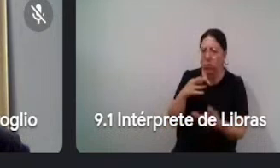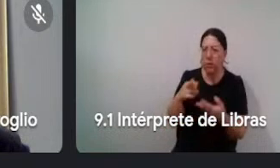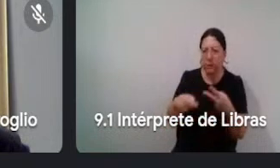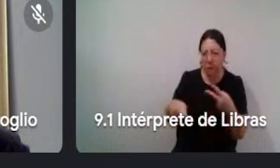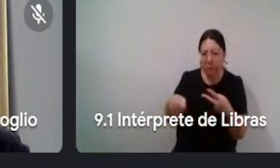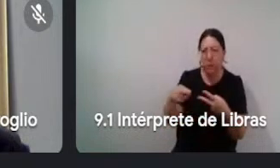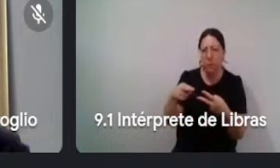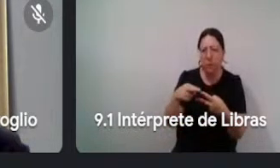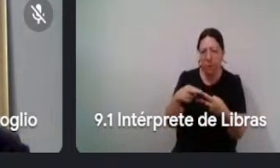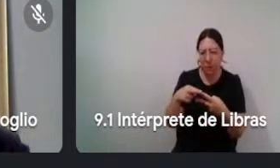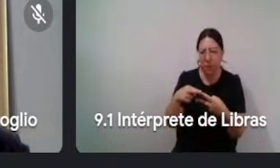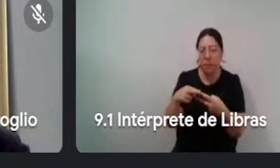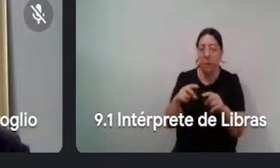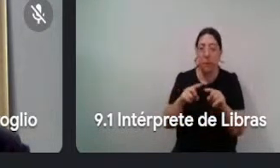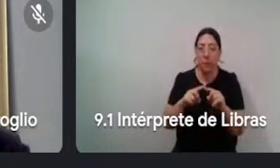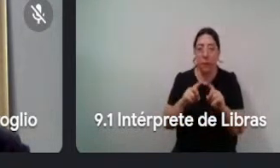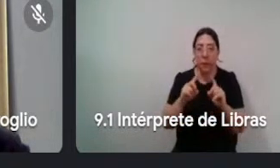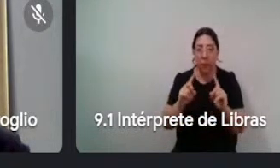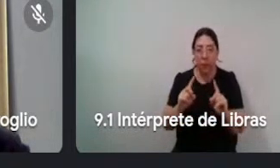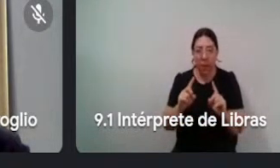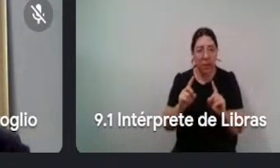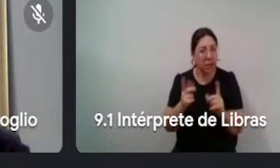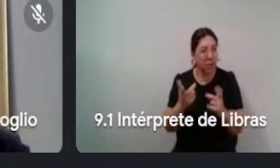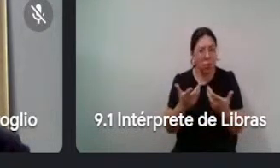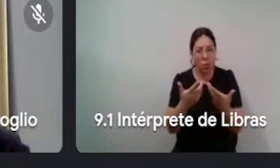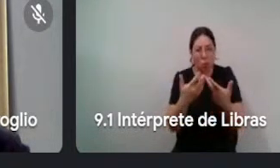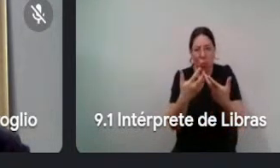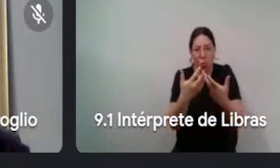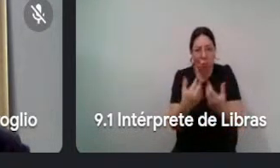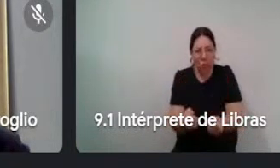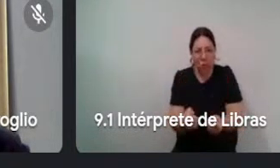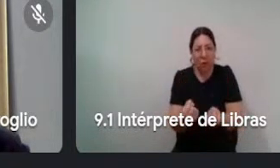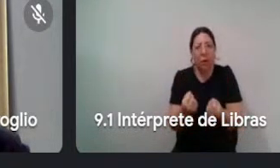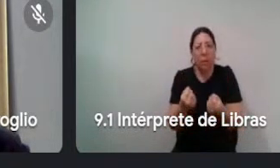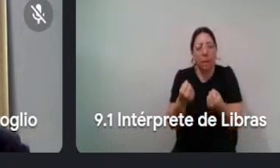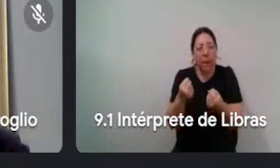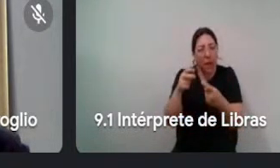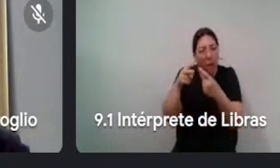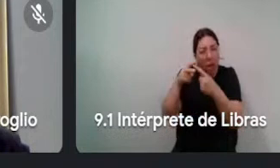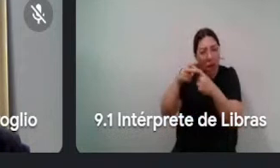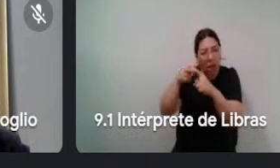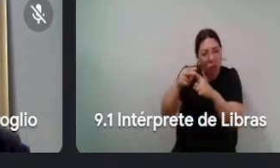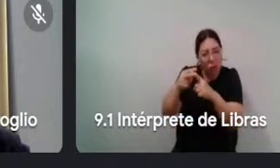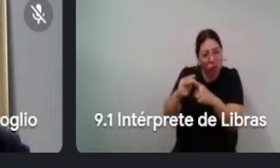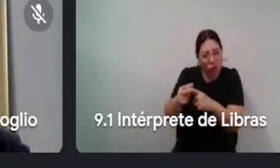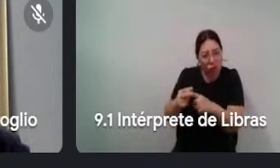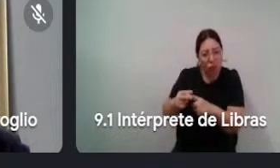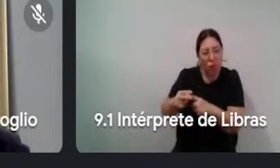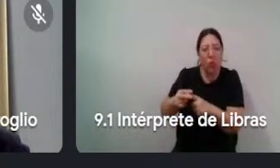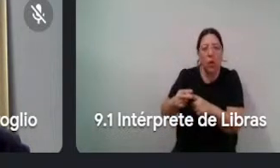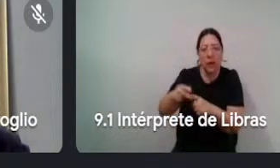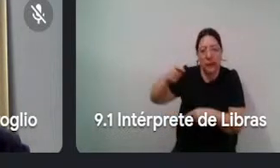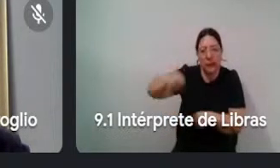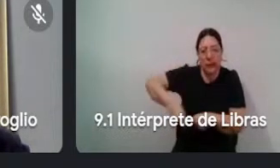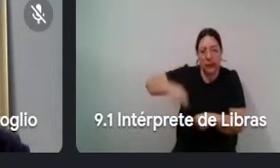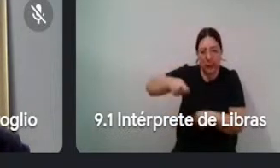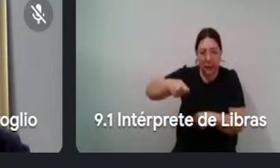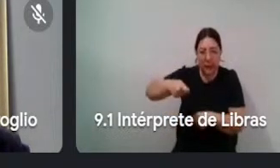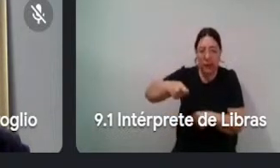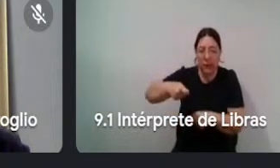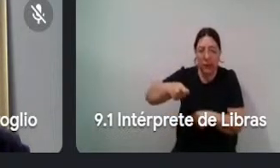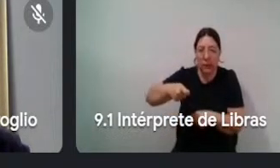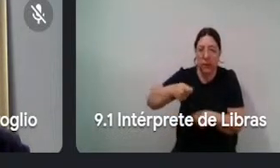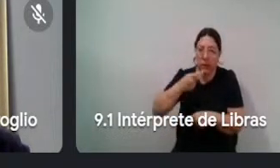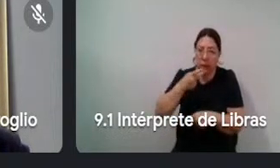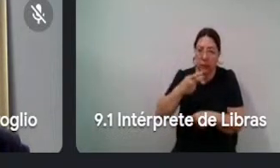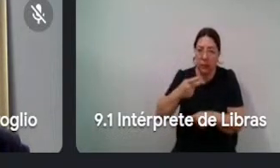e no mérito, estou dando-lhe provimento para reformar a sentença recorrida e julgar improcedente a representação, e,